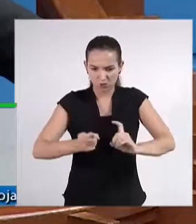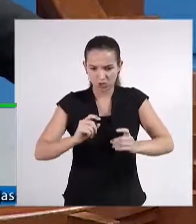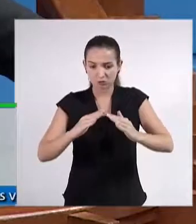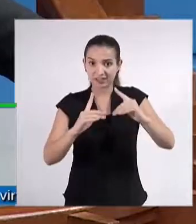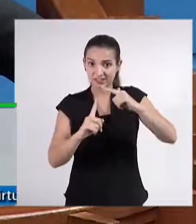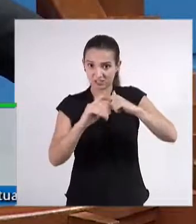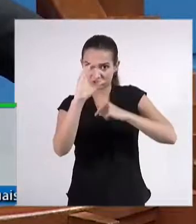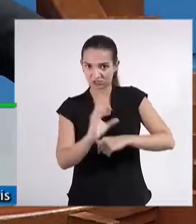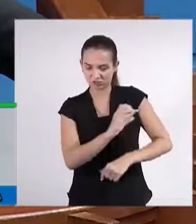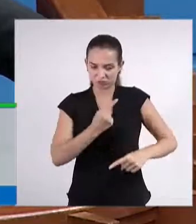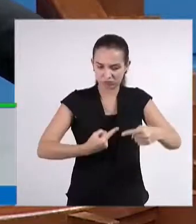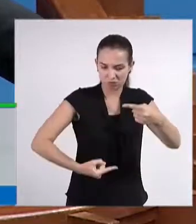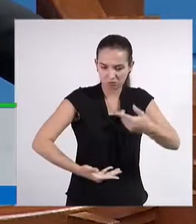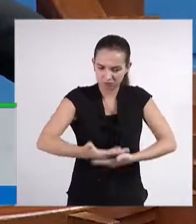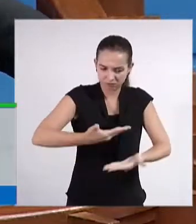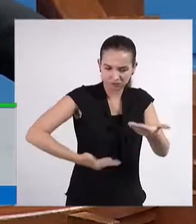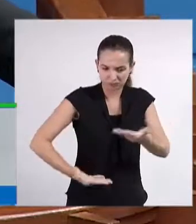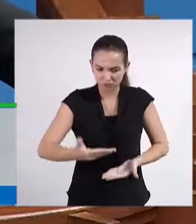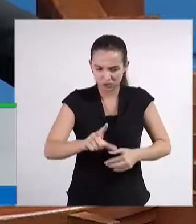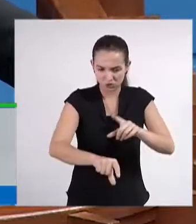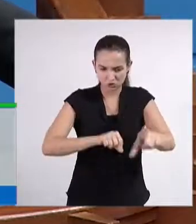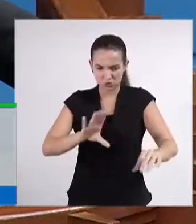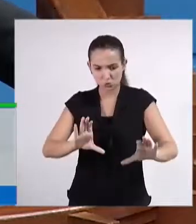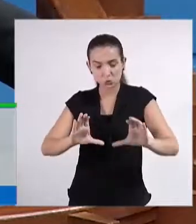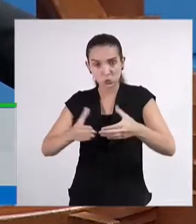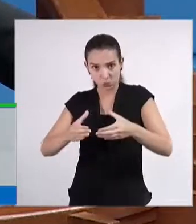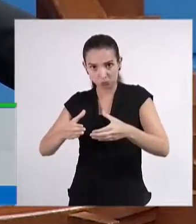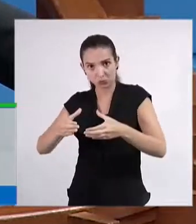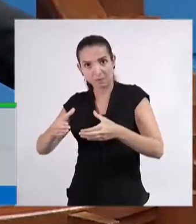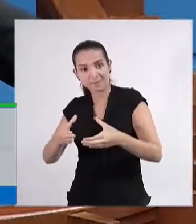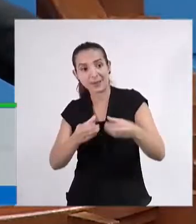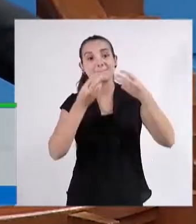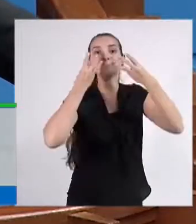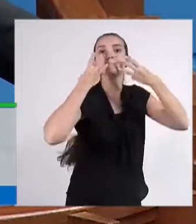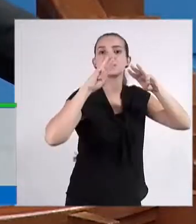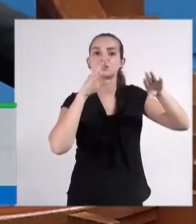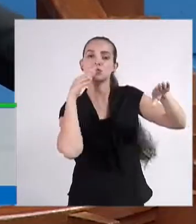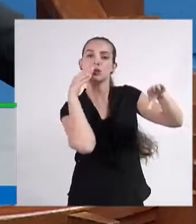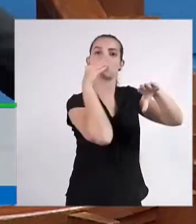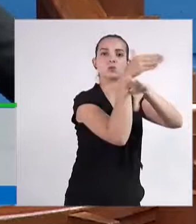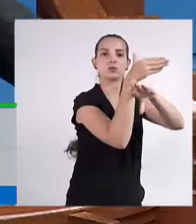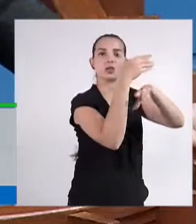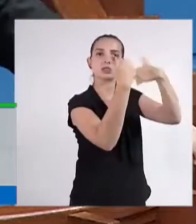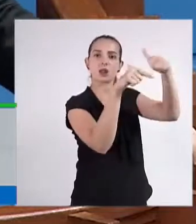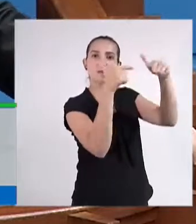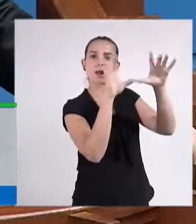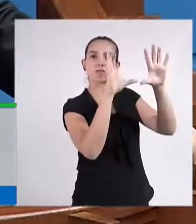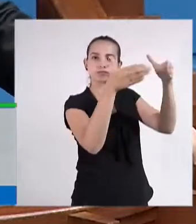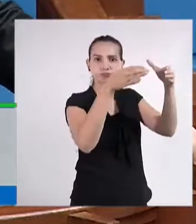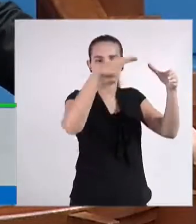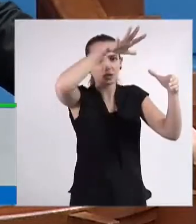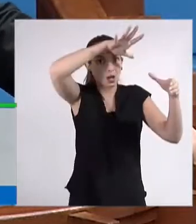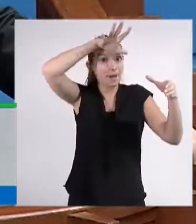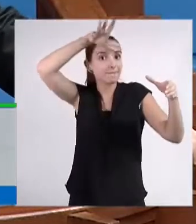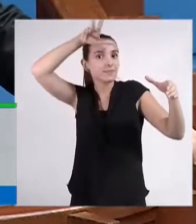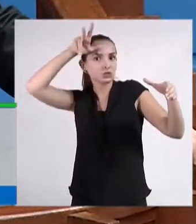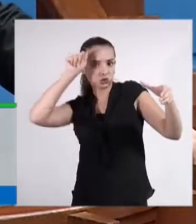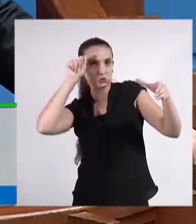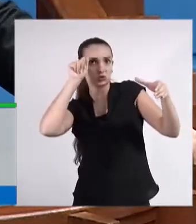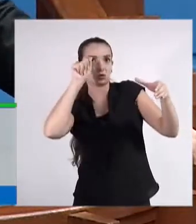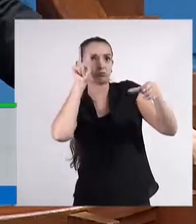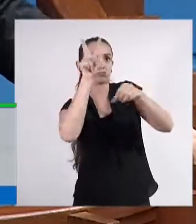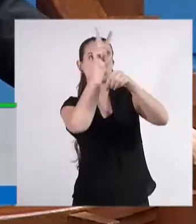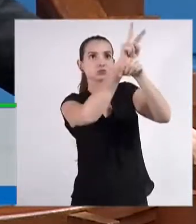vai tratar da situação desses povos da Amazônia e também da preservação